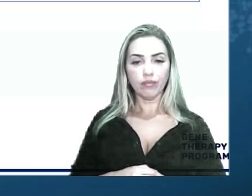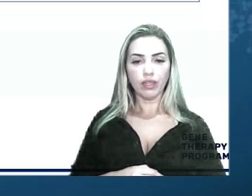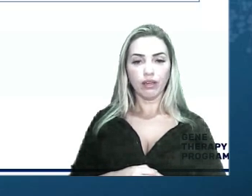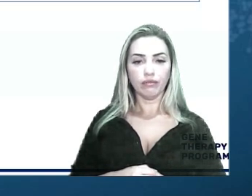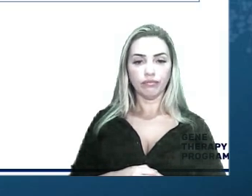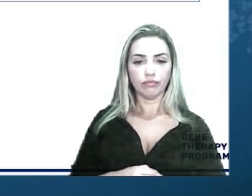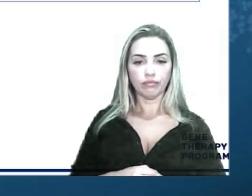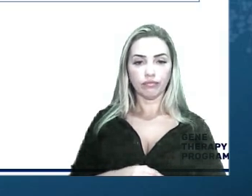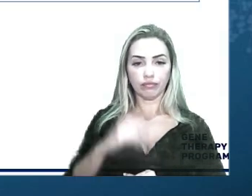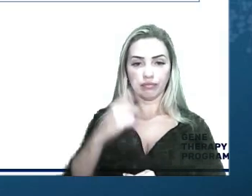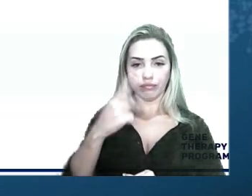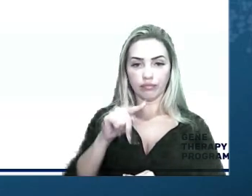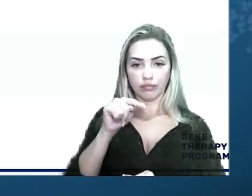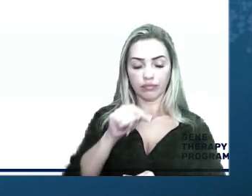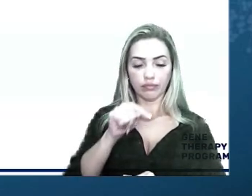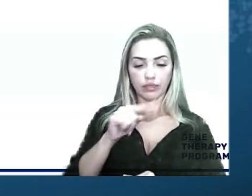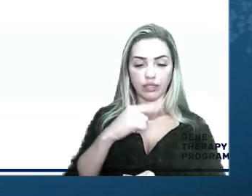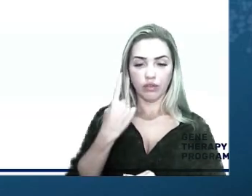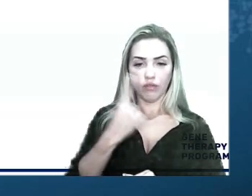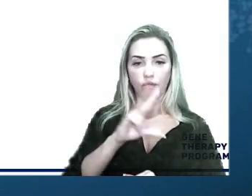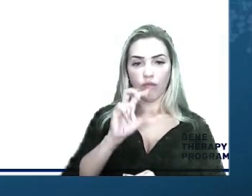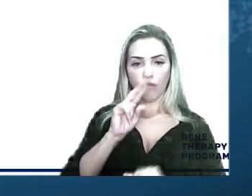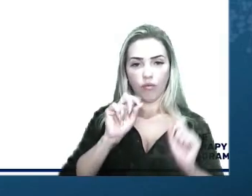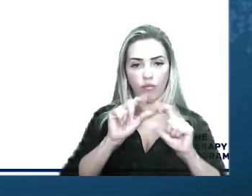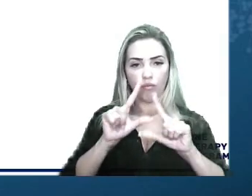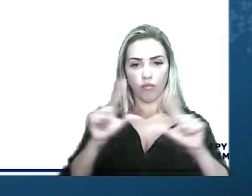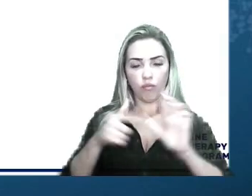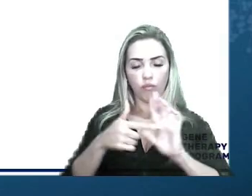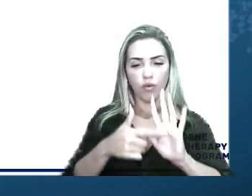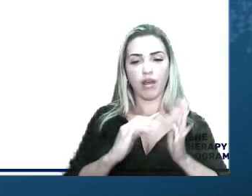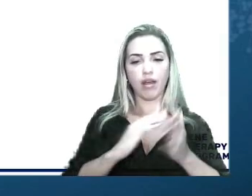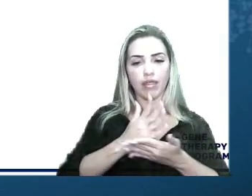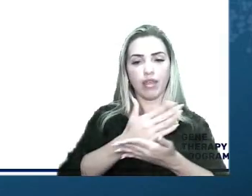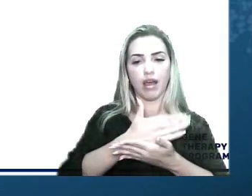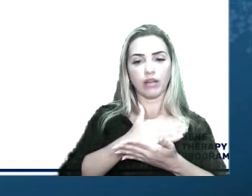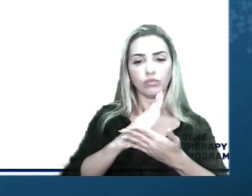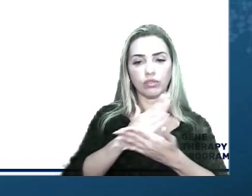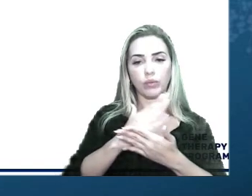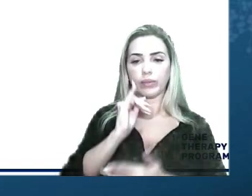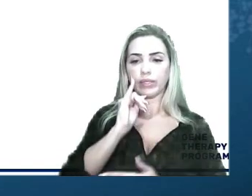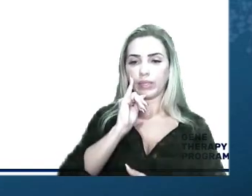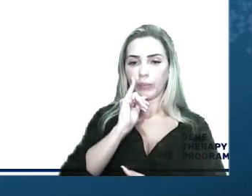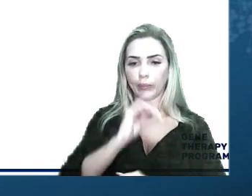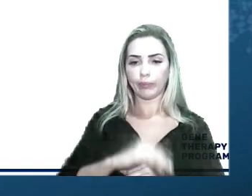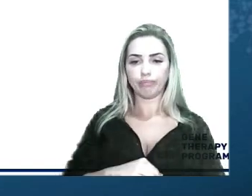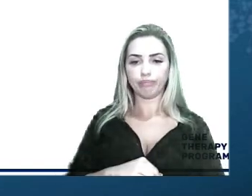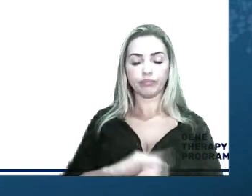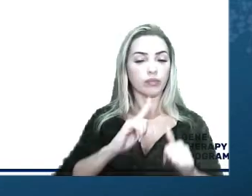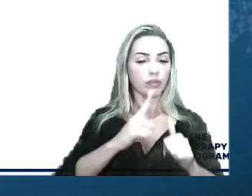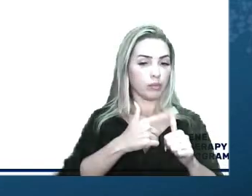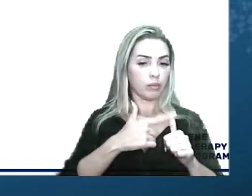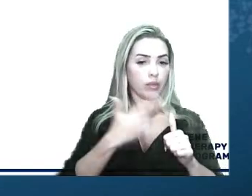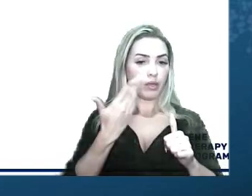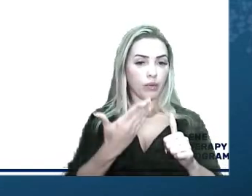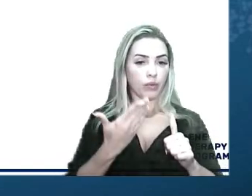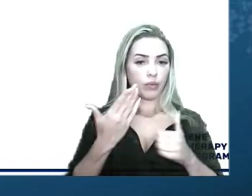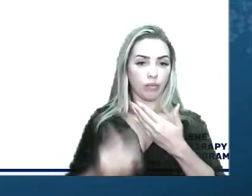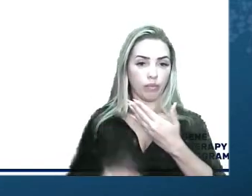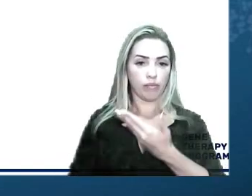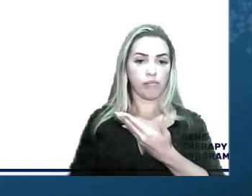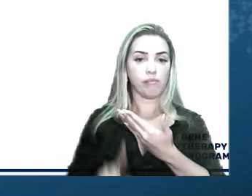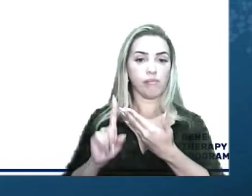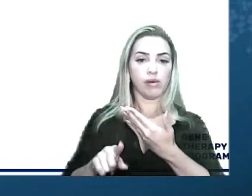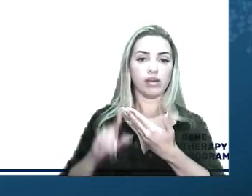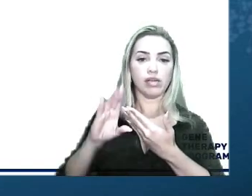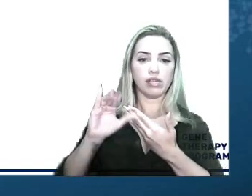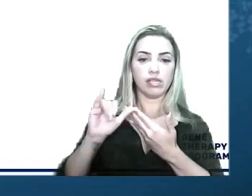CRAB, que eu vou compartilhar dados com alguns exemplos. O primeiro é esse